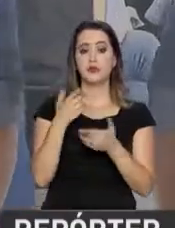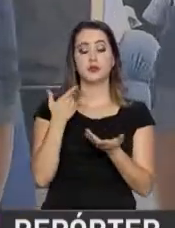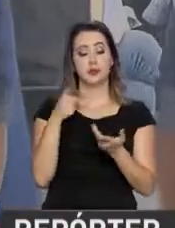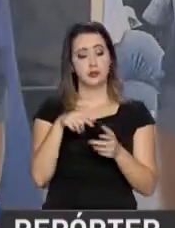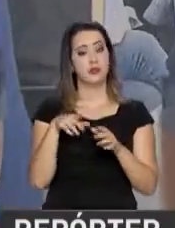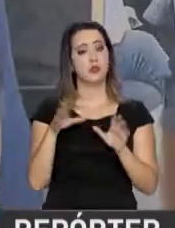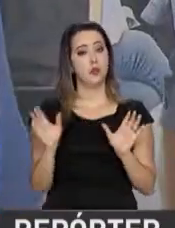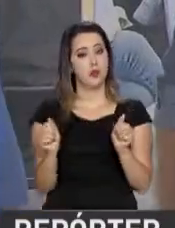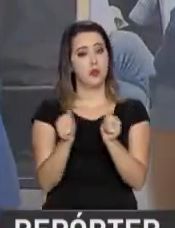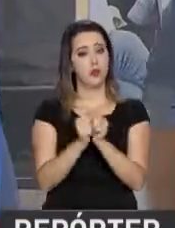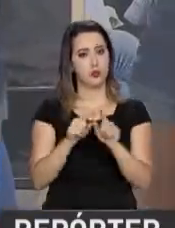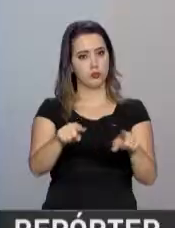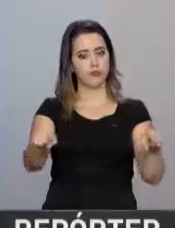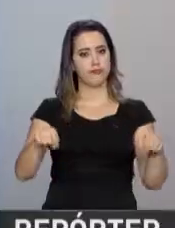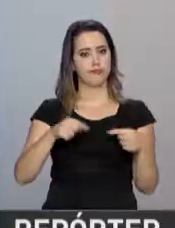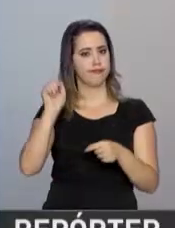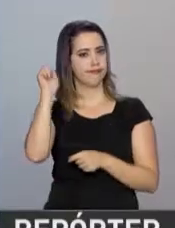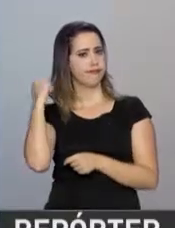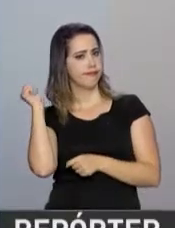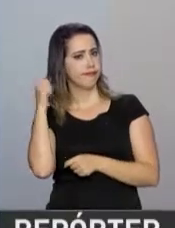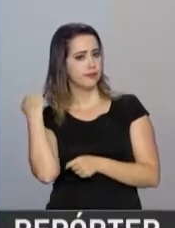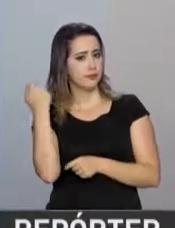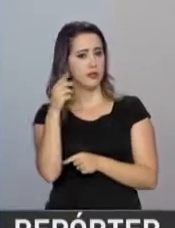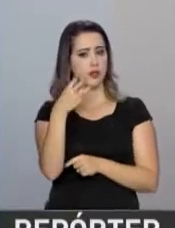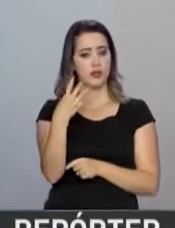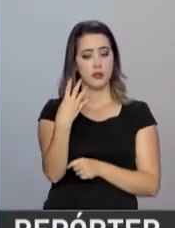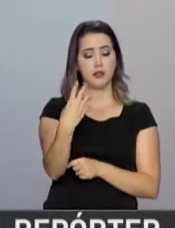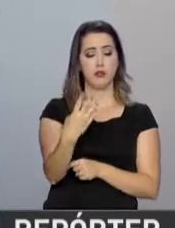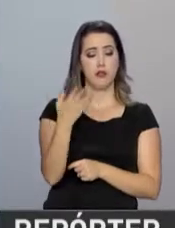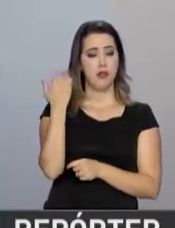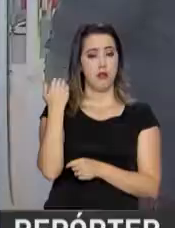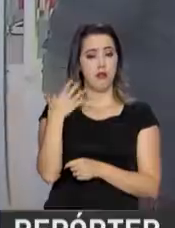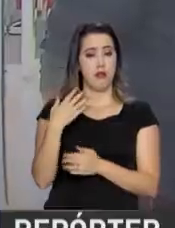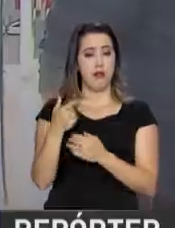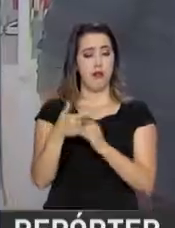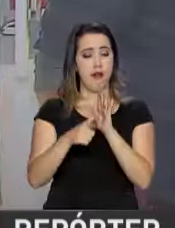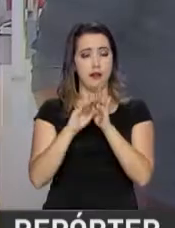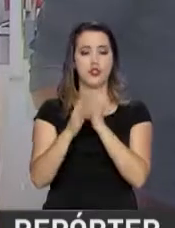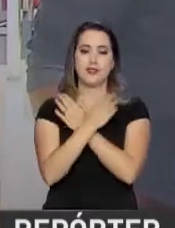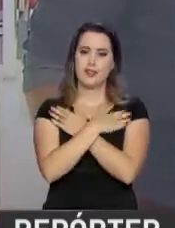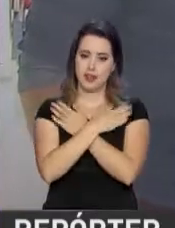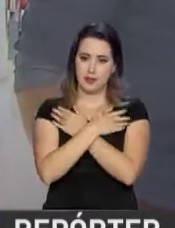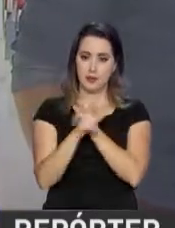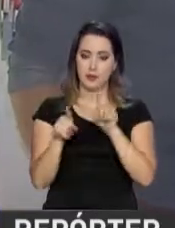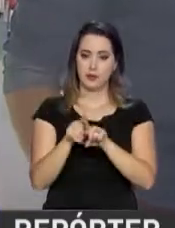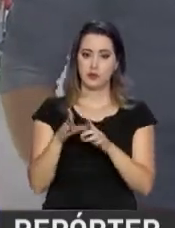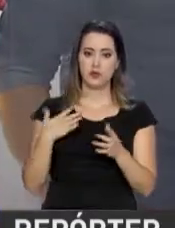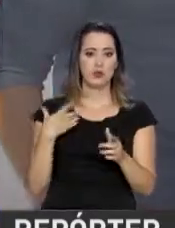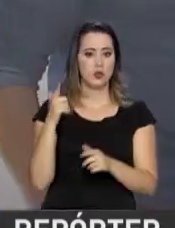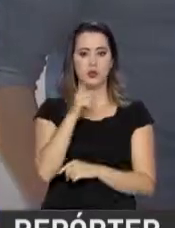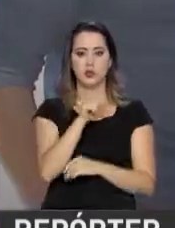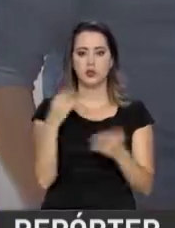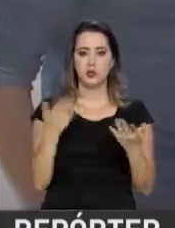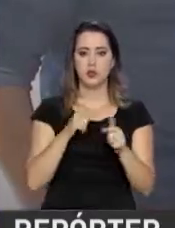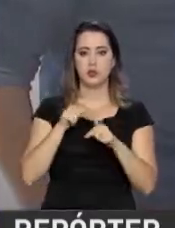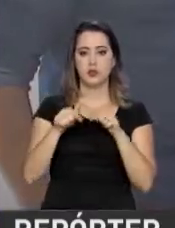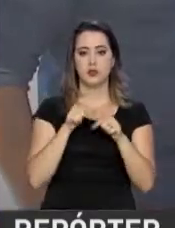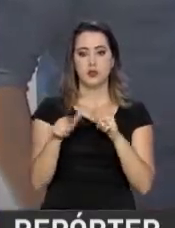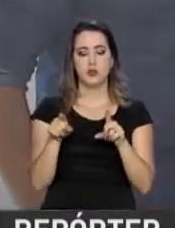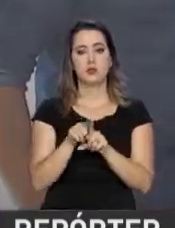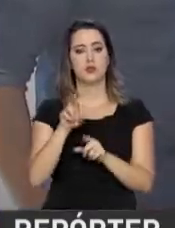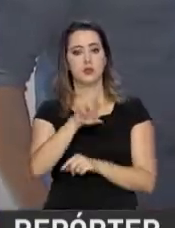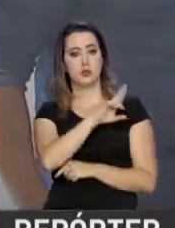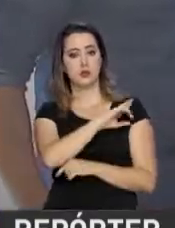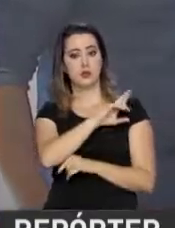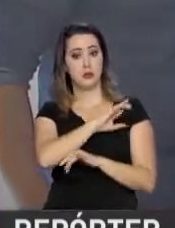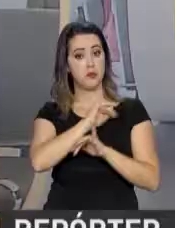quando foi contratado há quatro meses estava desempregada agarrou a oportunidade e hoje é responsável pelo